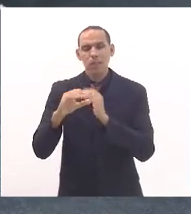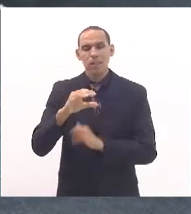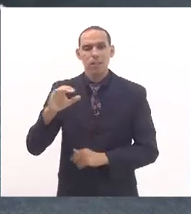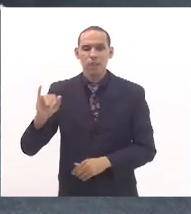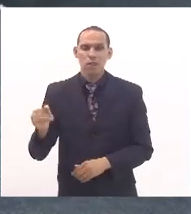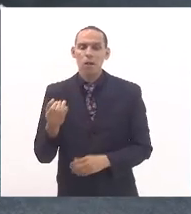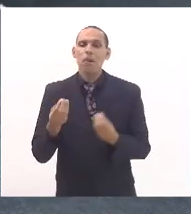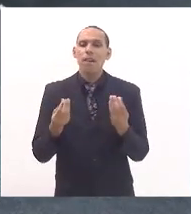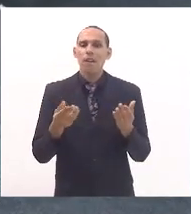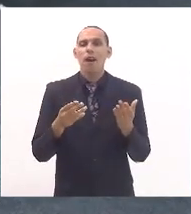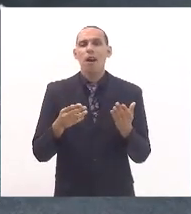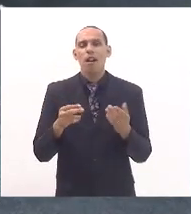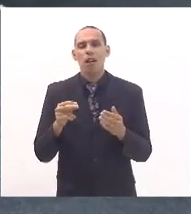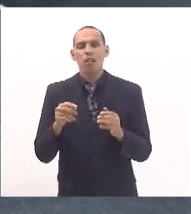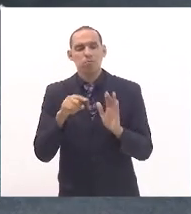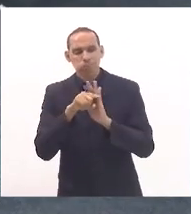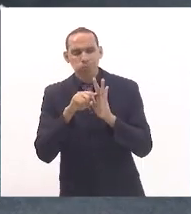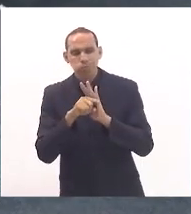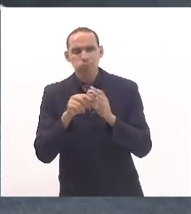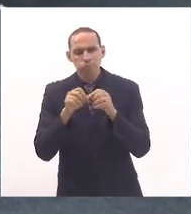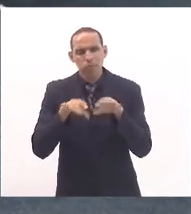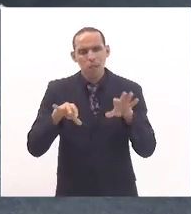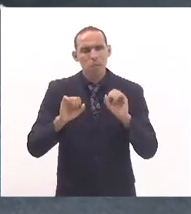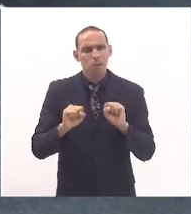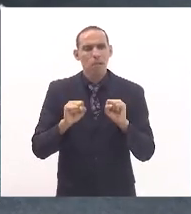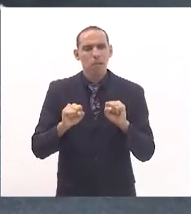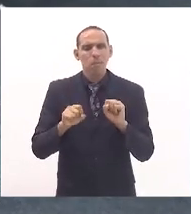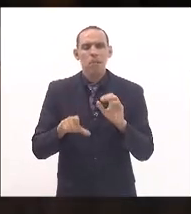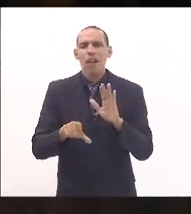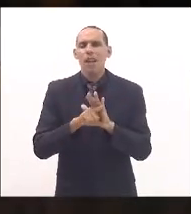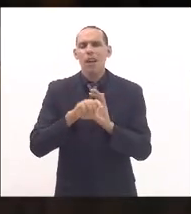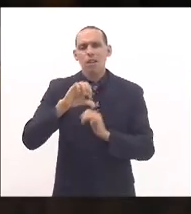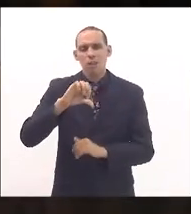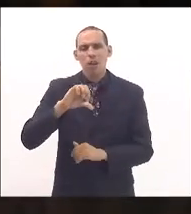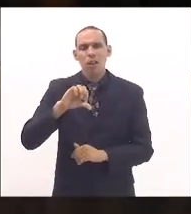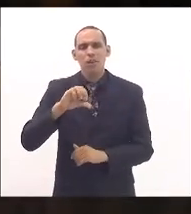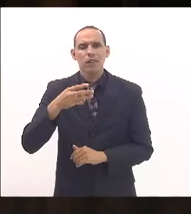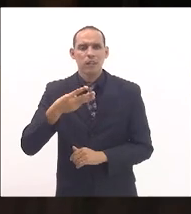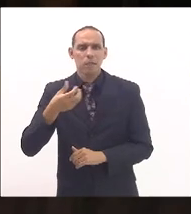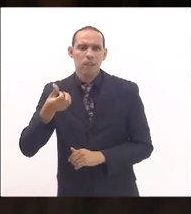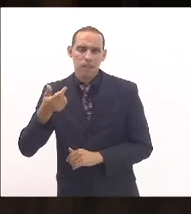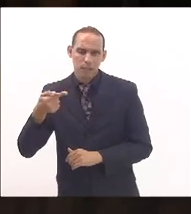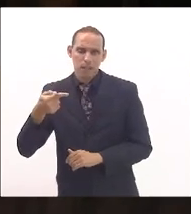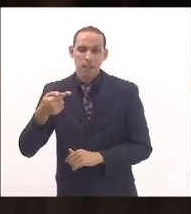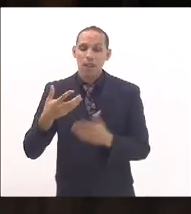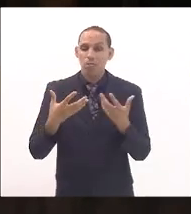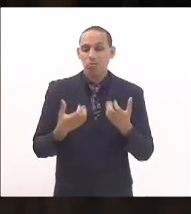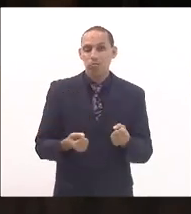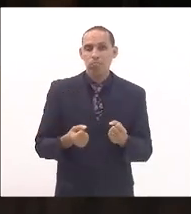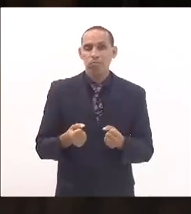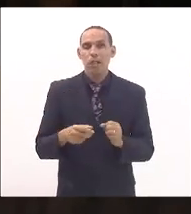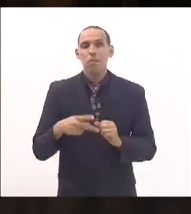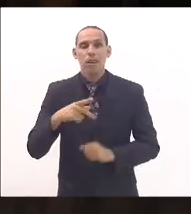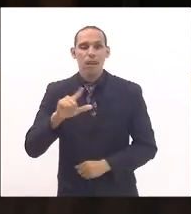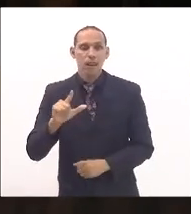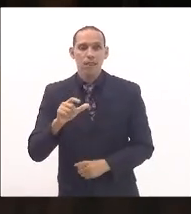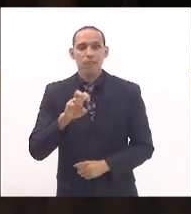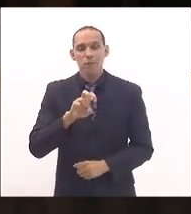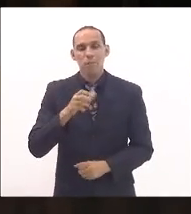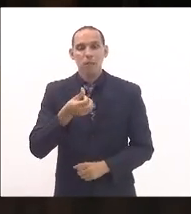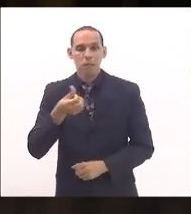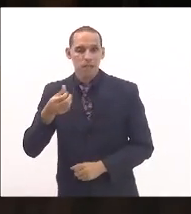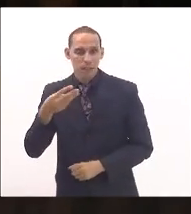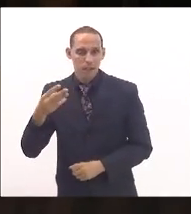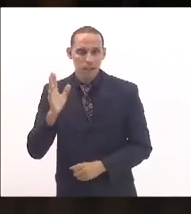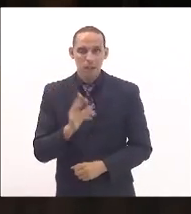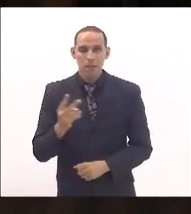para averiguar possível prejudicabilidade. A Lei 9365 do pedido de Vossa Excelência. Projeto de Lei 5663, de 22,